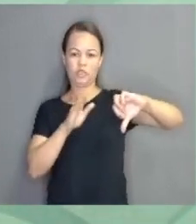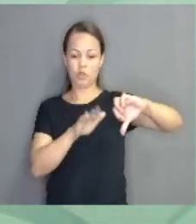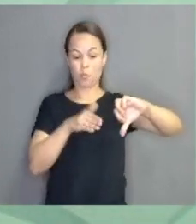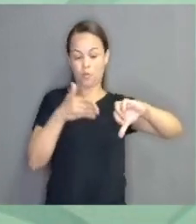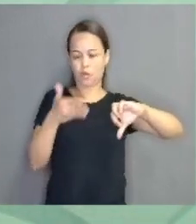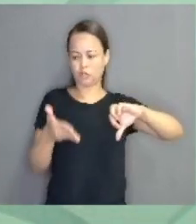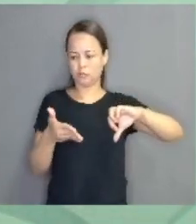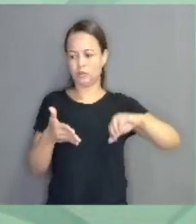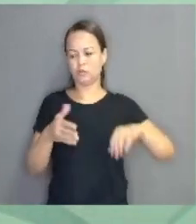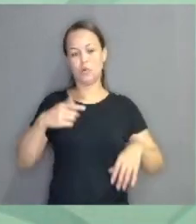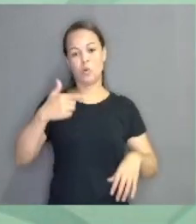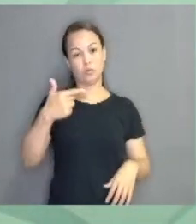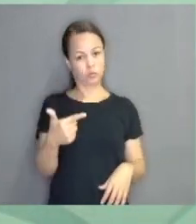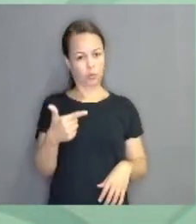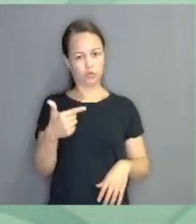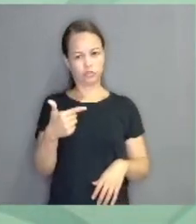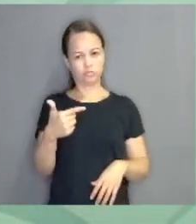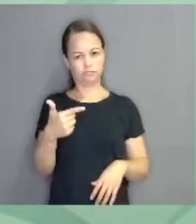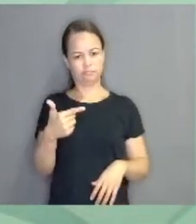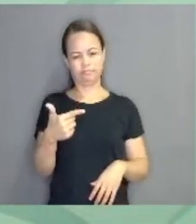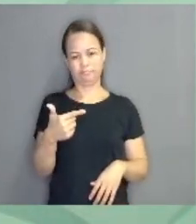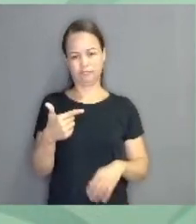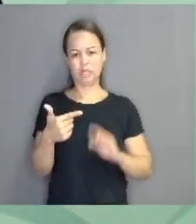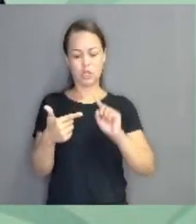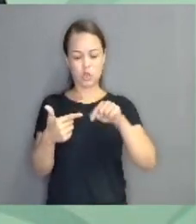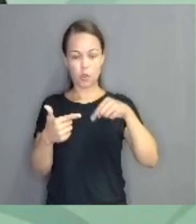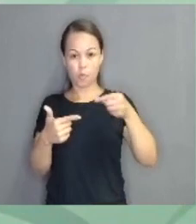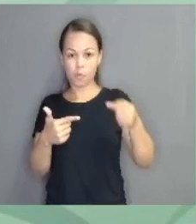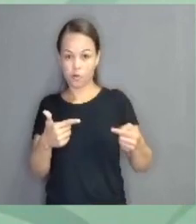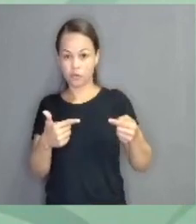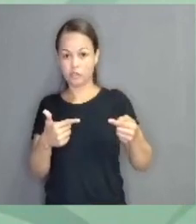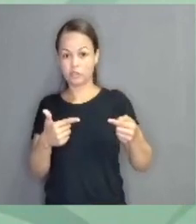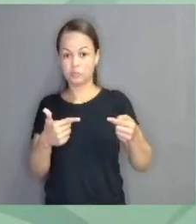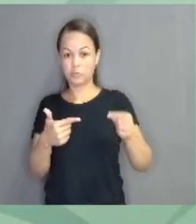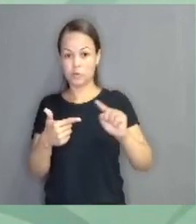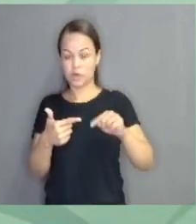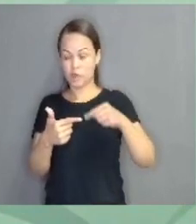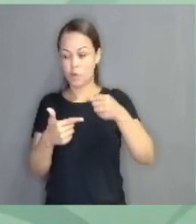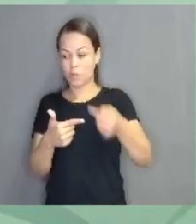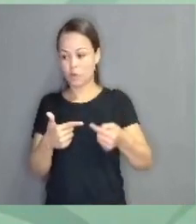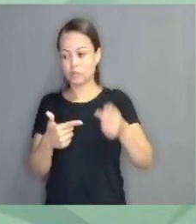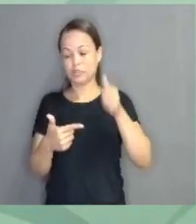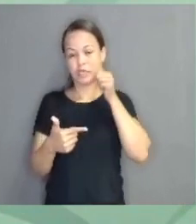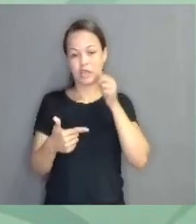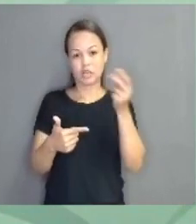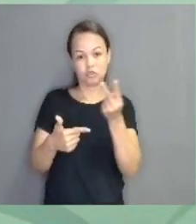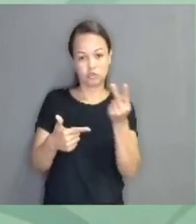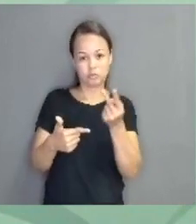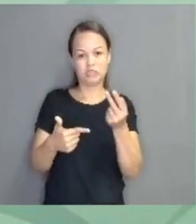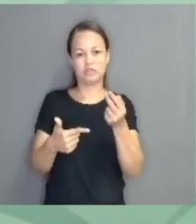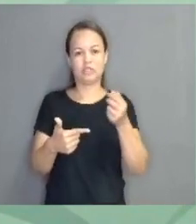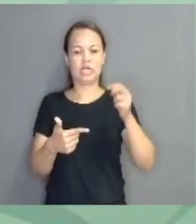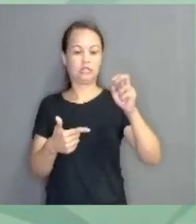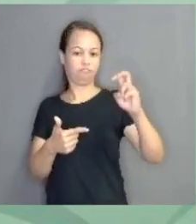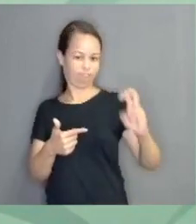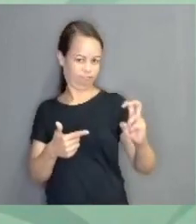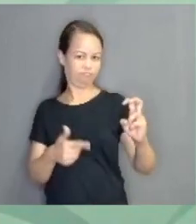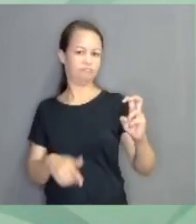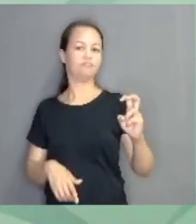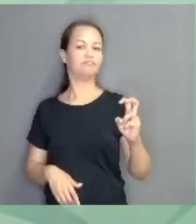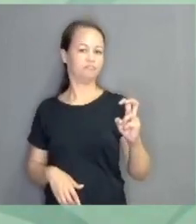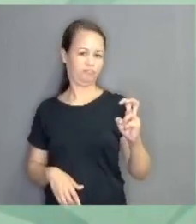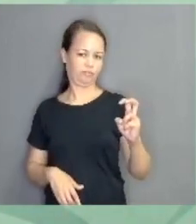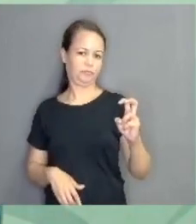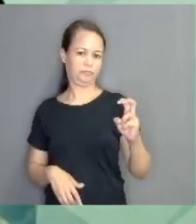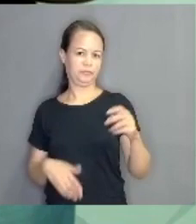número? Número 2. E o próximo que as meninas estão segurando? Número 5. É isso